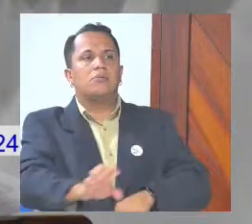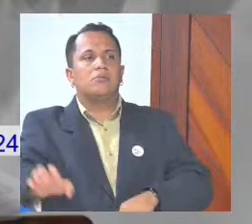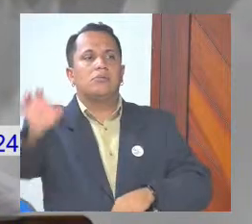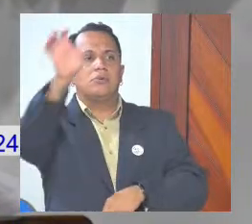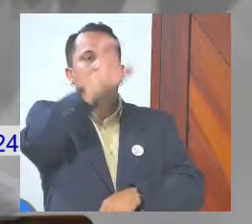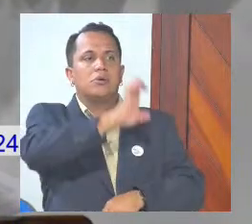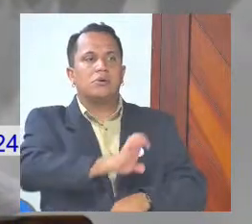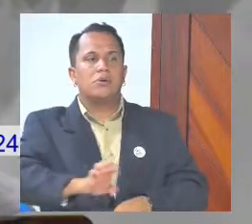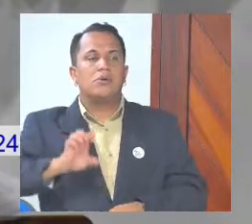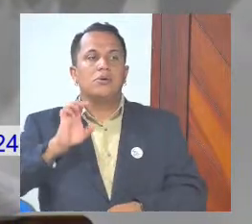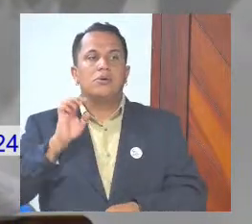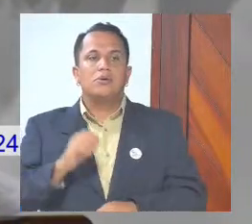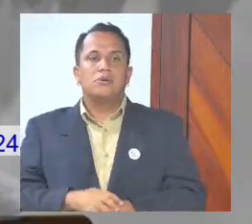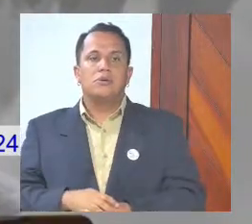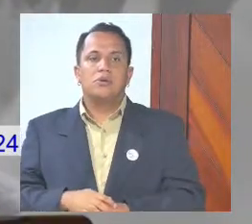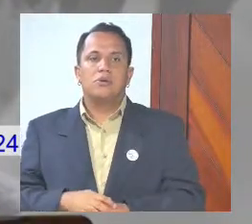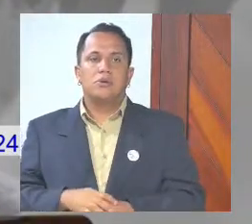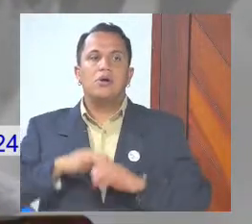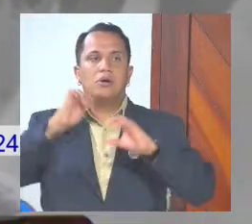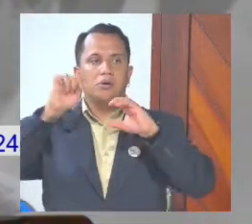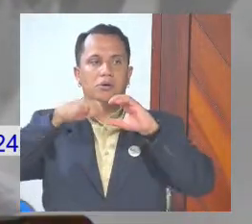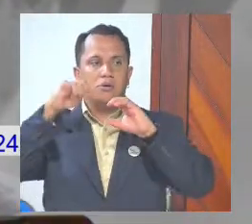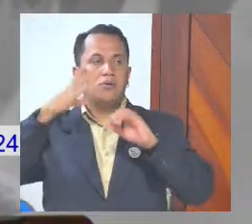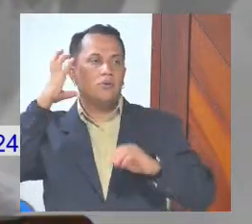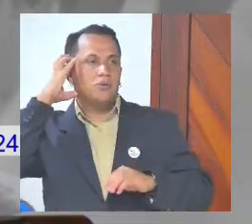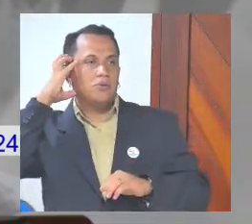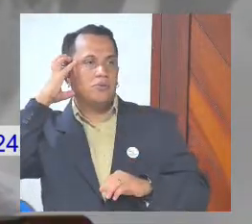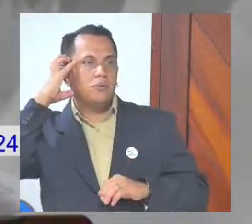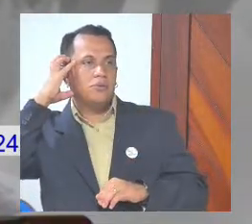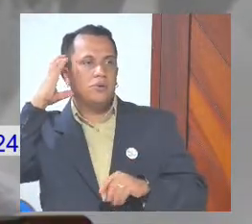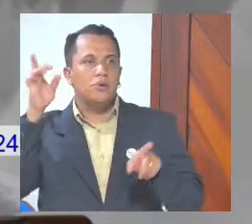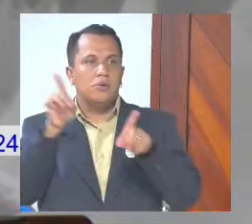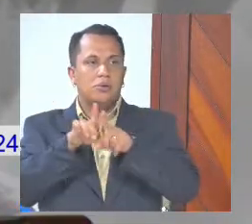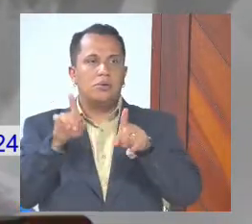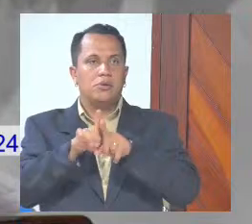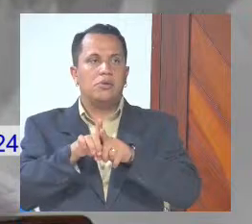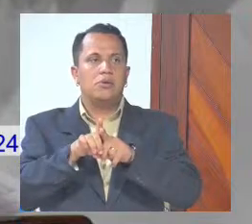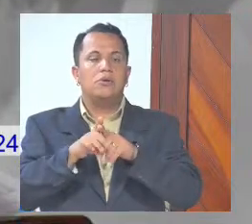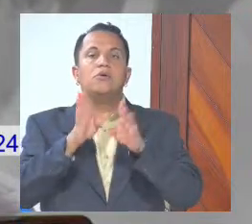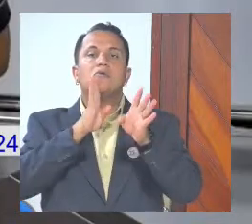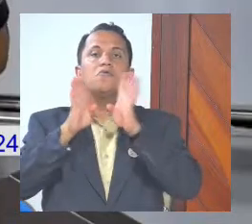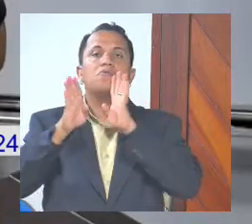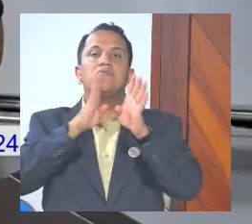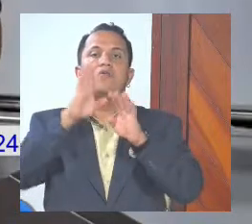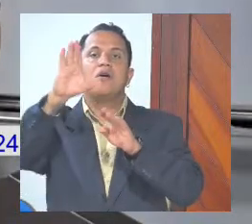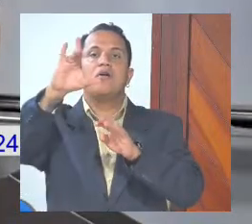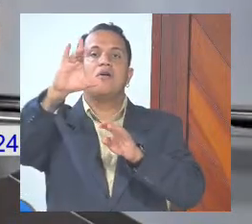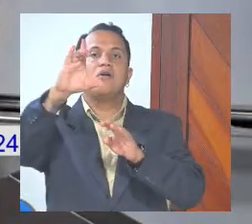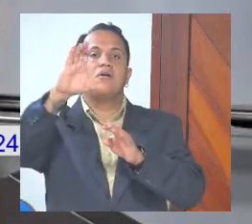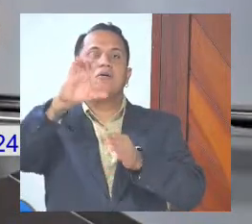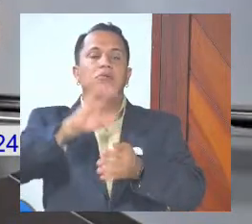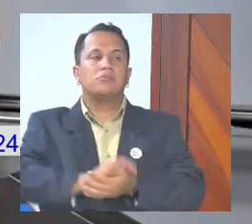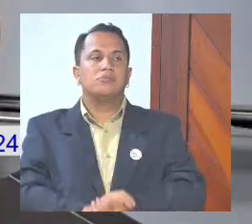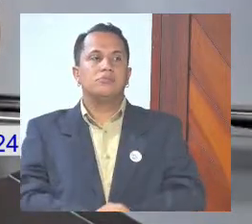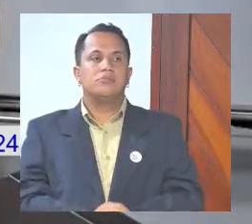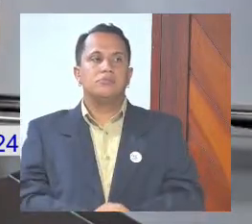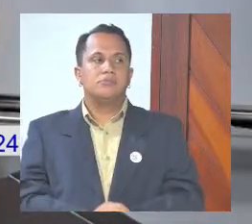Maranhão, através da imprensa, do rádio e das redes sociais.